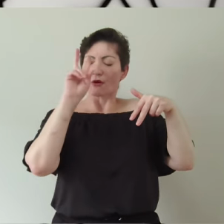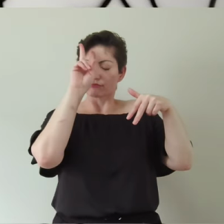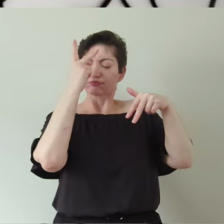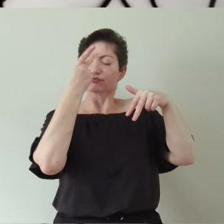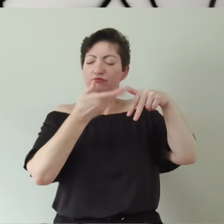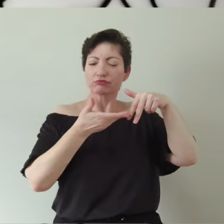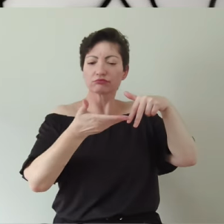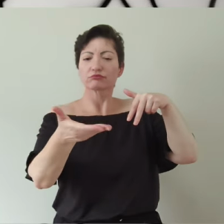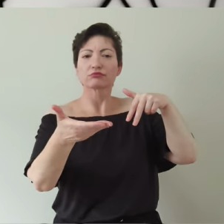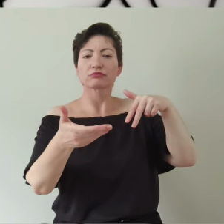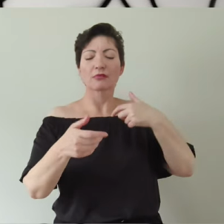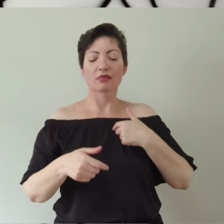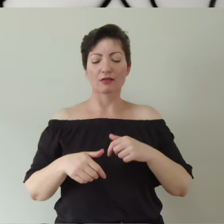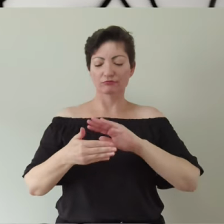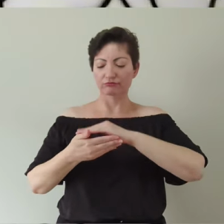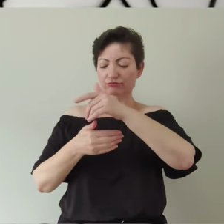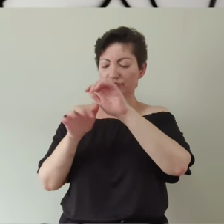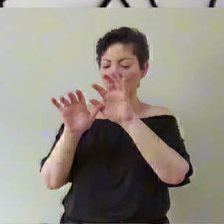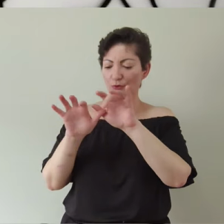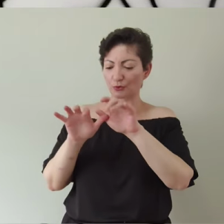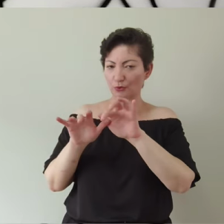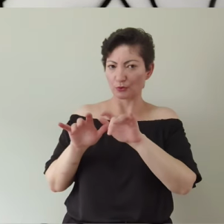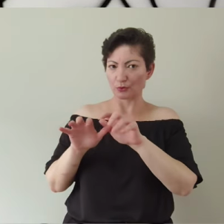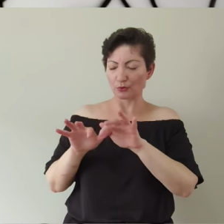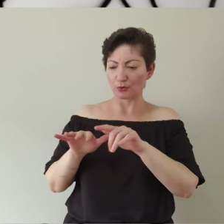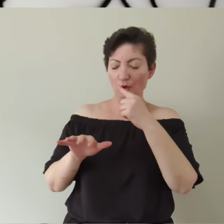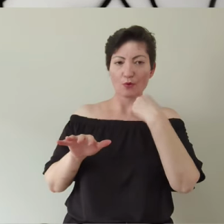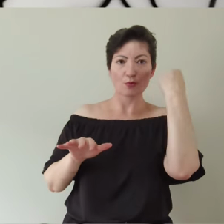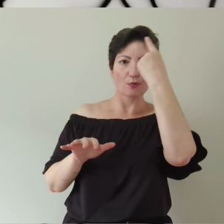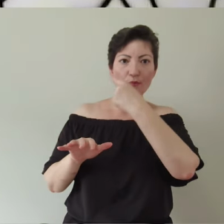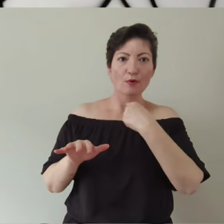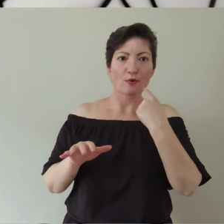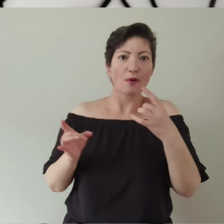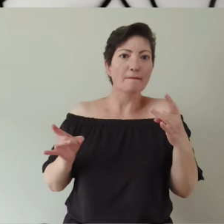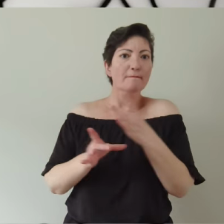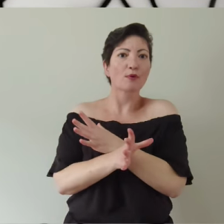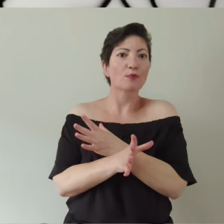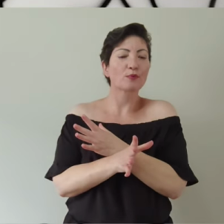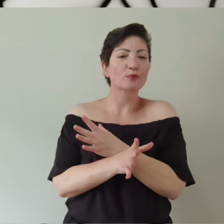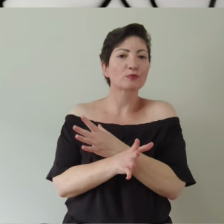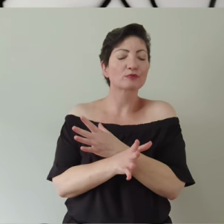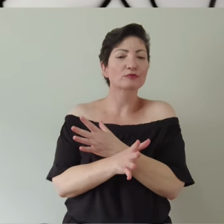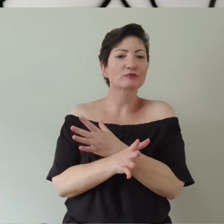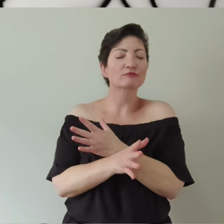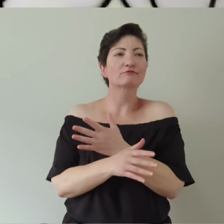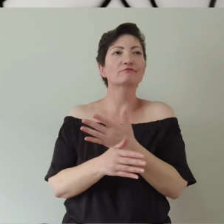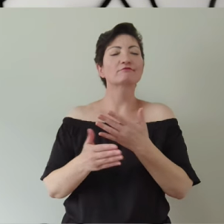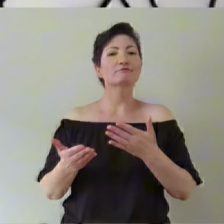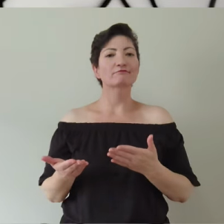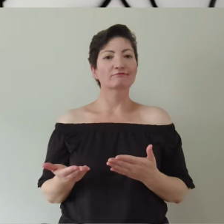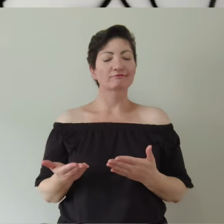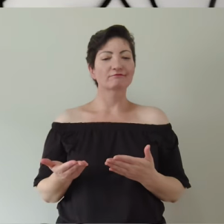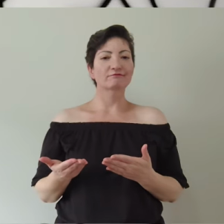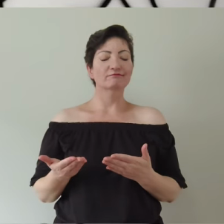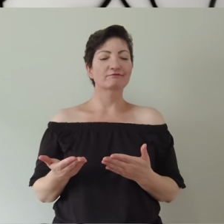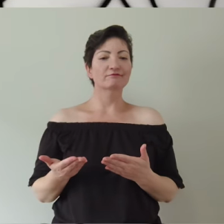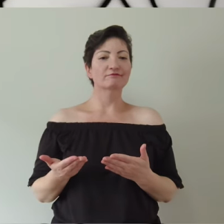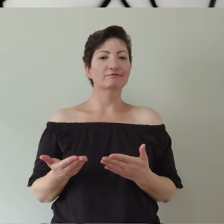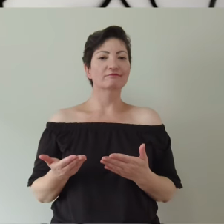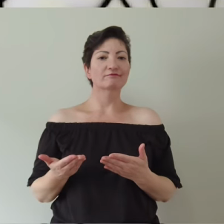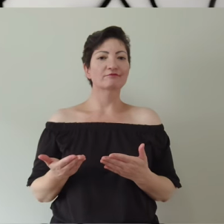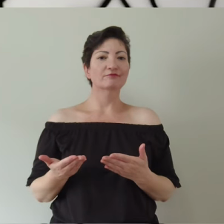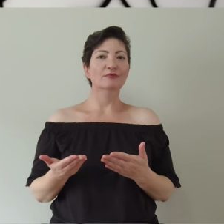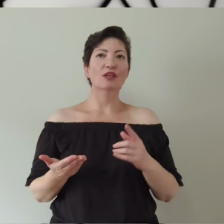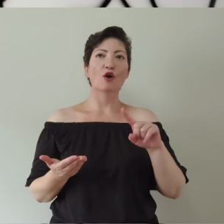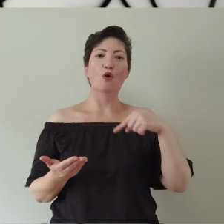Sentei no computador e eu me lembro que foi em uma hora ele estava escrito. E aí